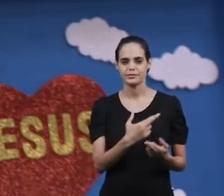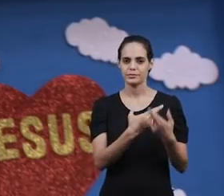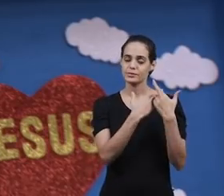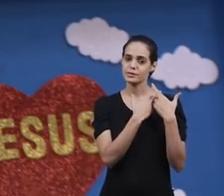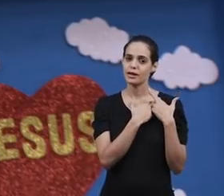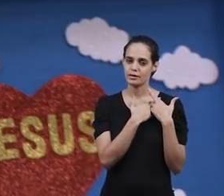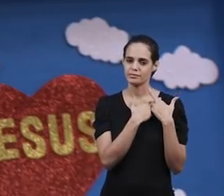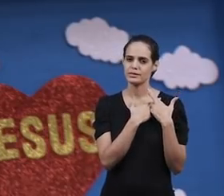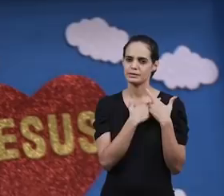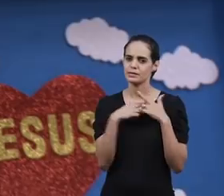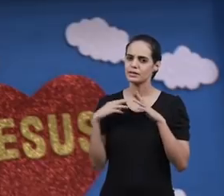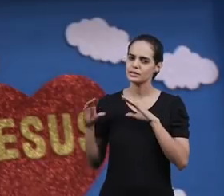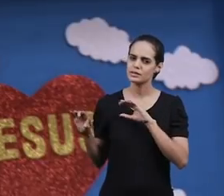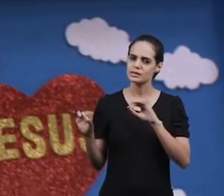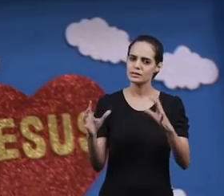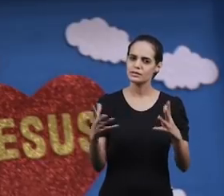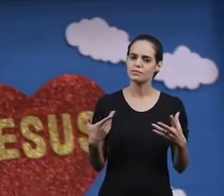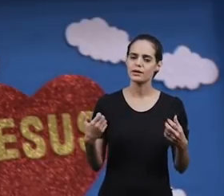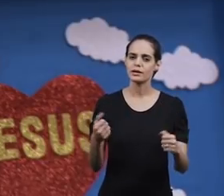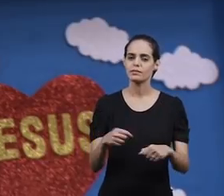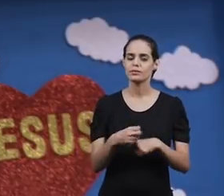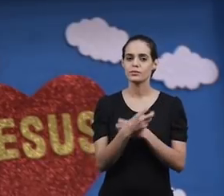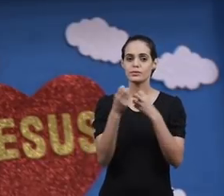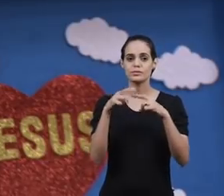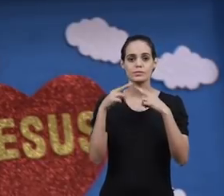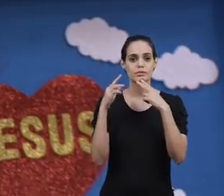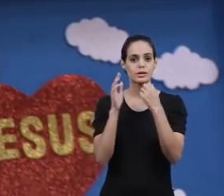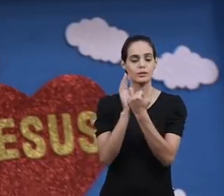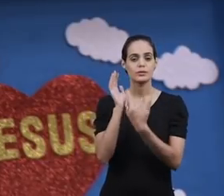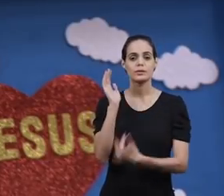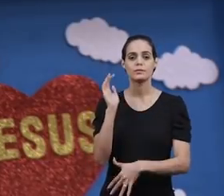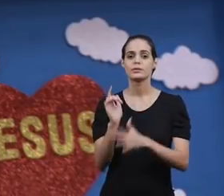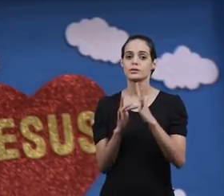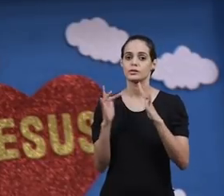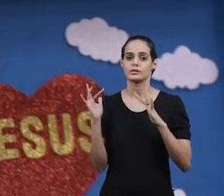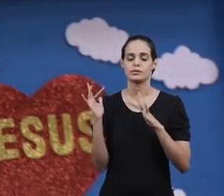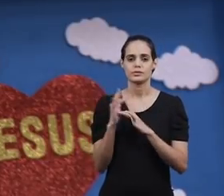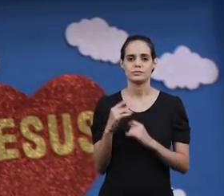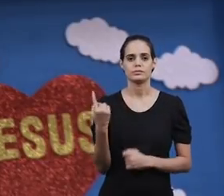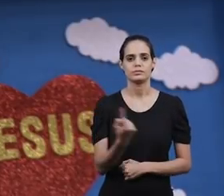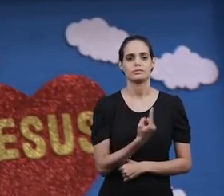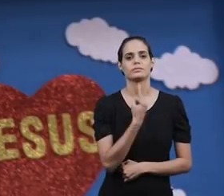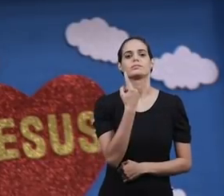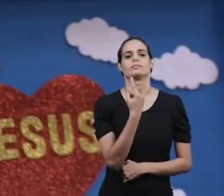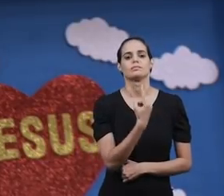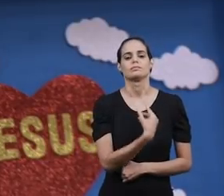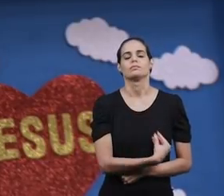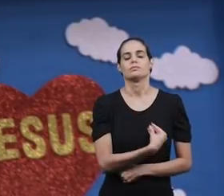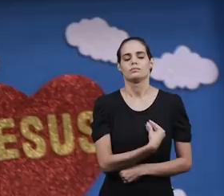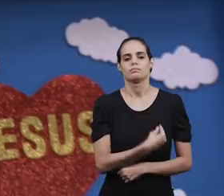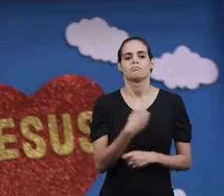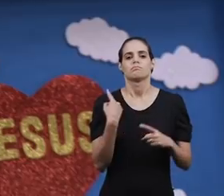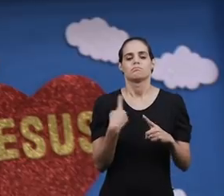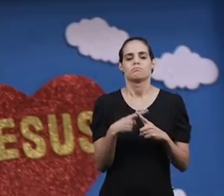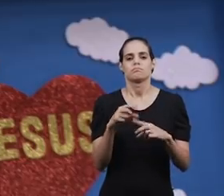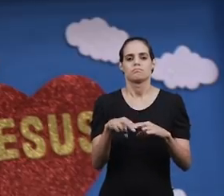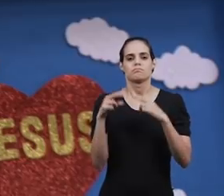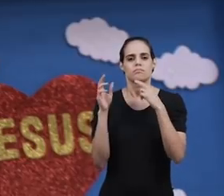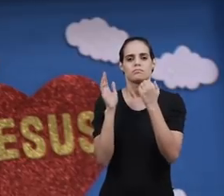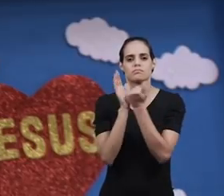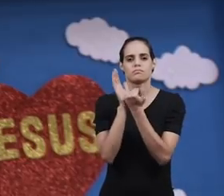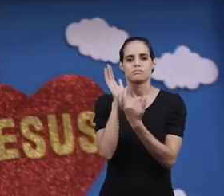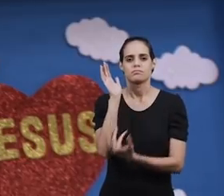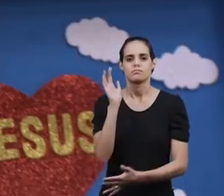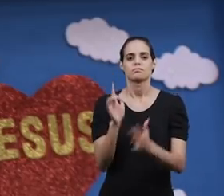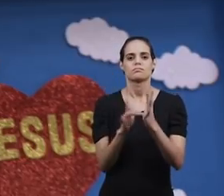e responsáveis, fica este ensino maravilhoso do clamor pelo sangue de Jesus em nossas vidas. Porque através